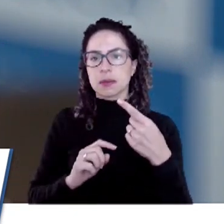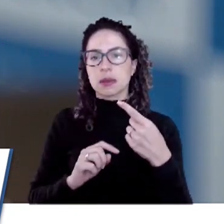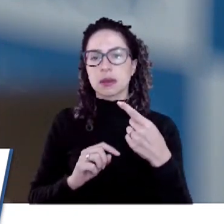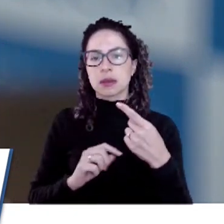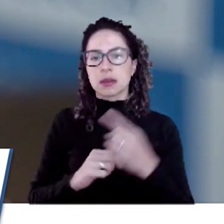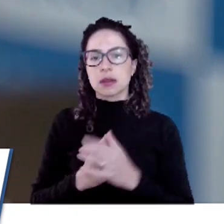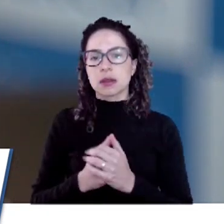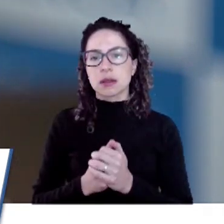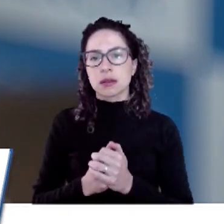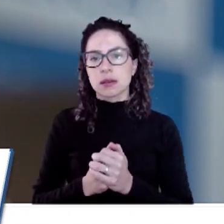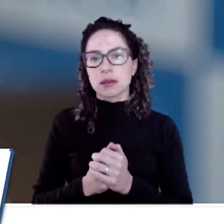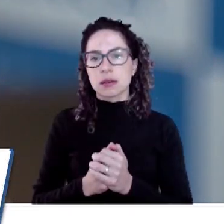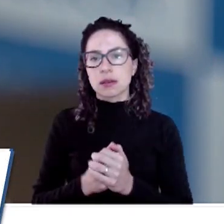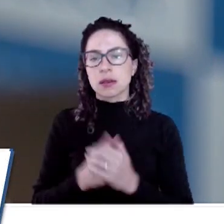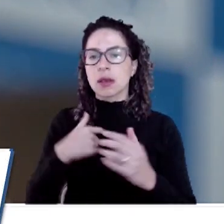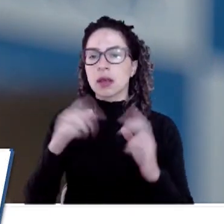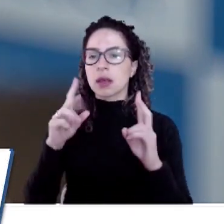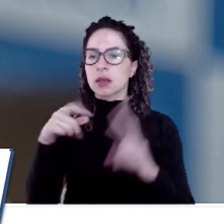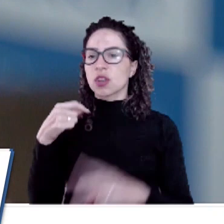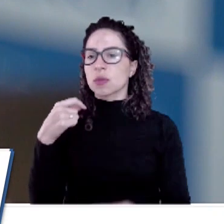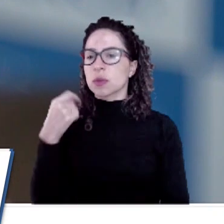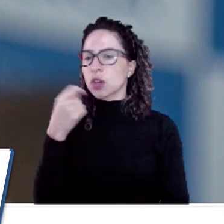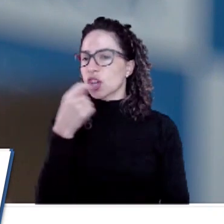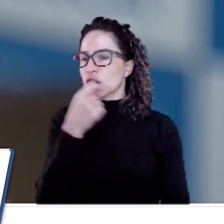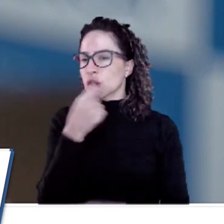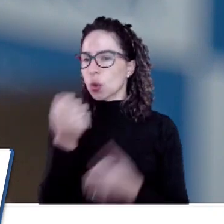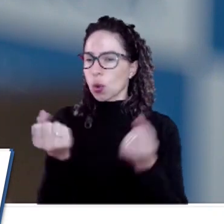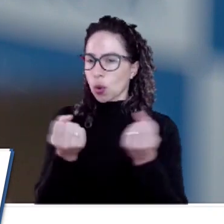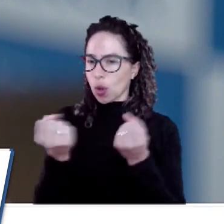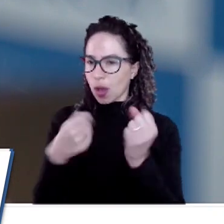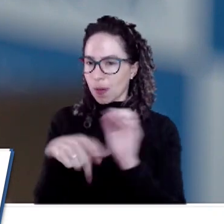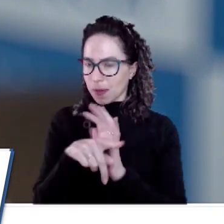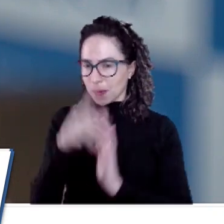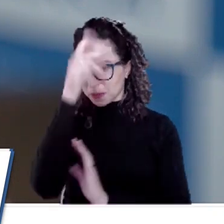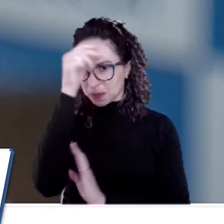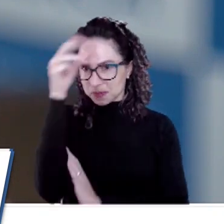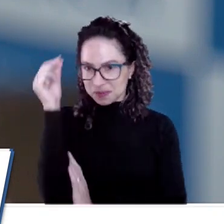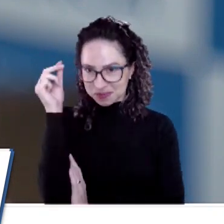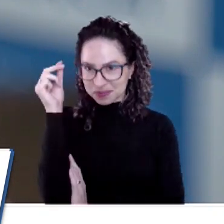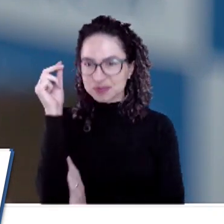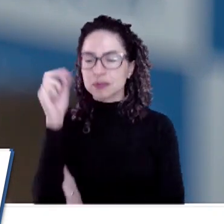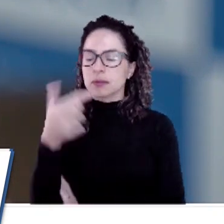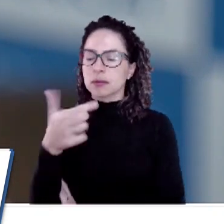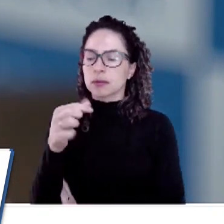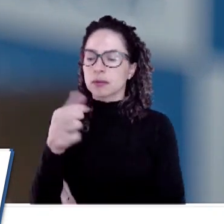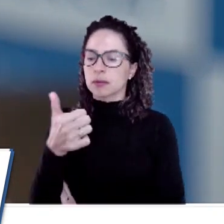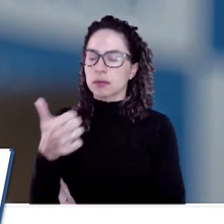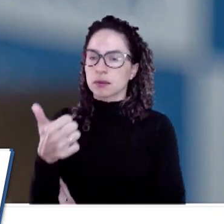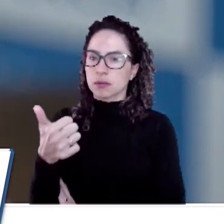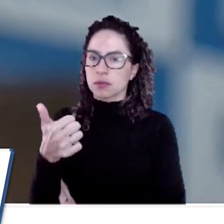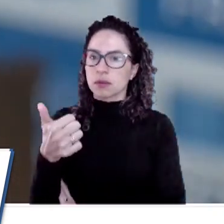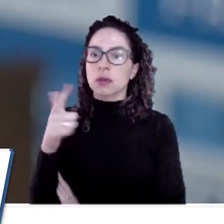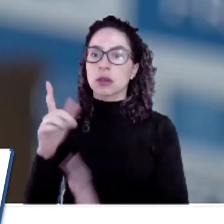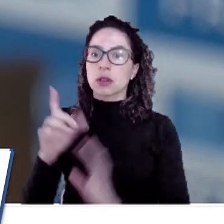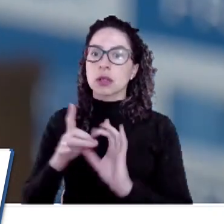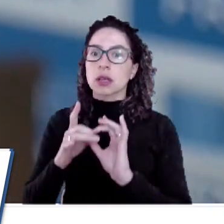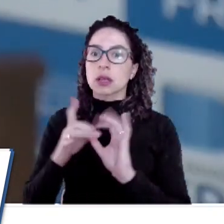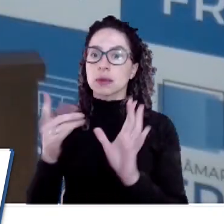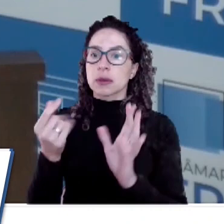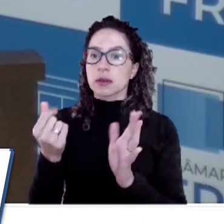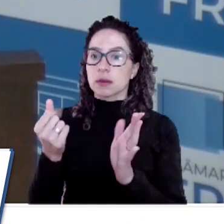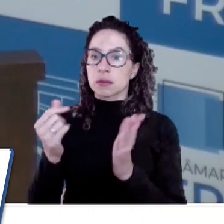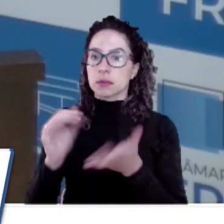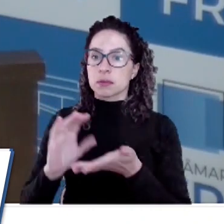a respeito do odontomóvel nosso da prefeitura que em 2021 nós liberamos uma verba